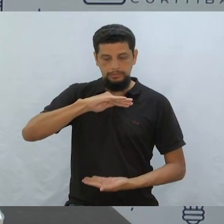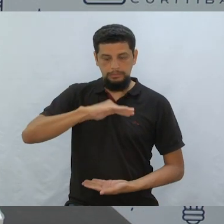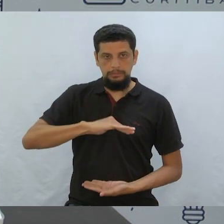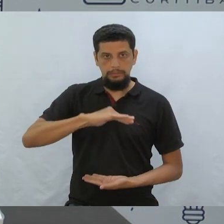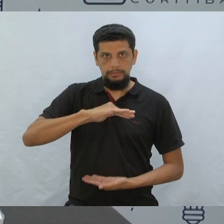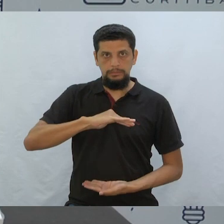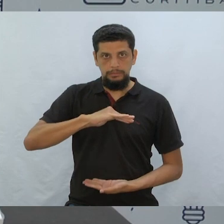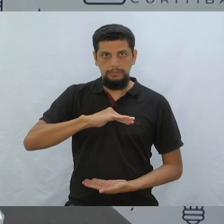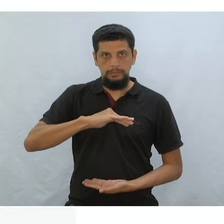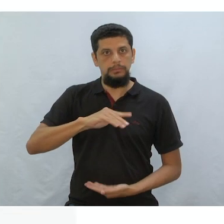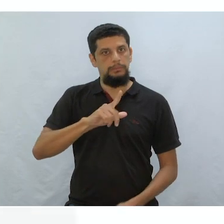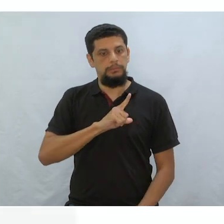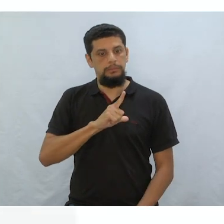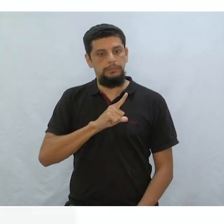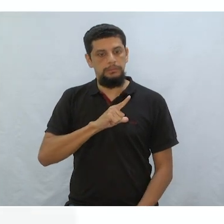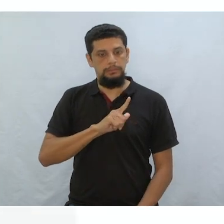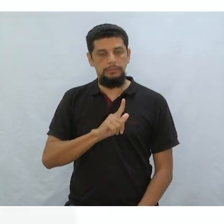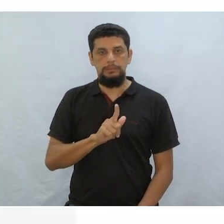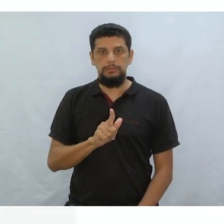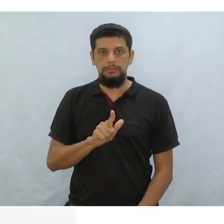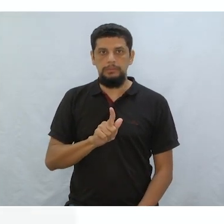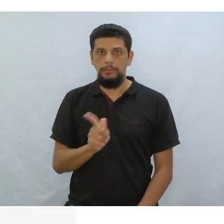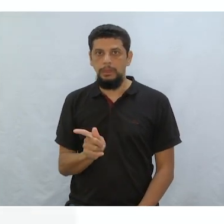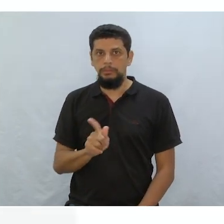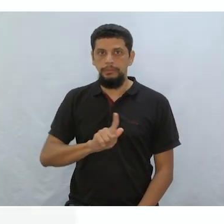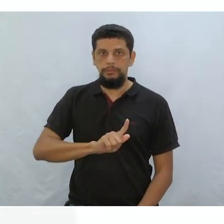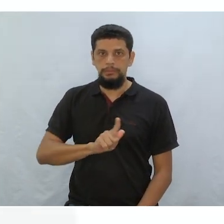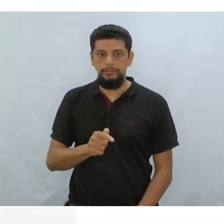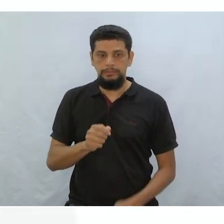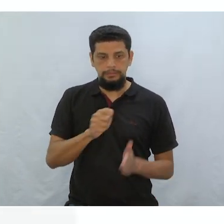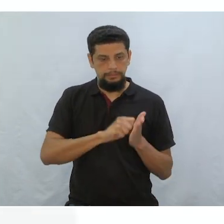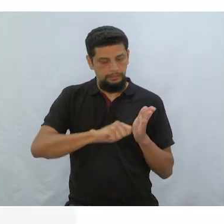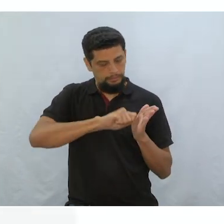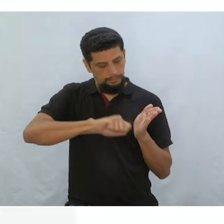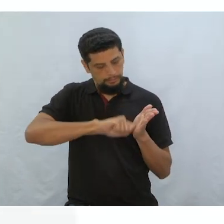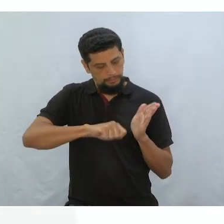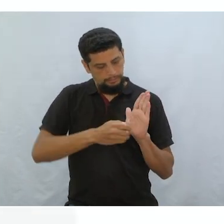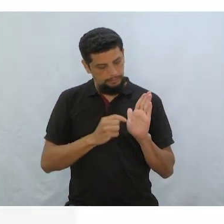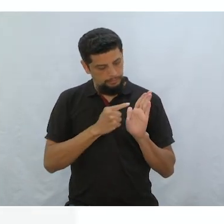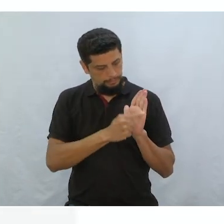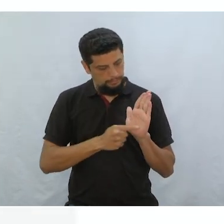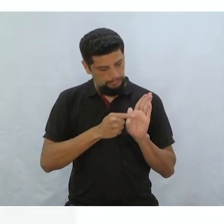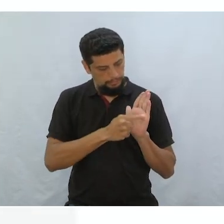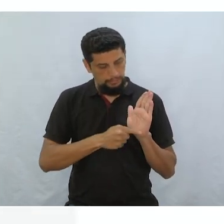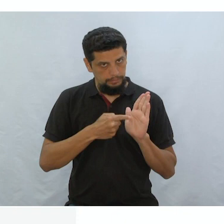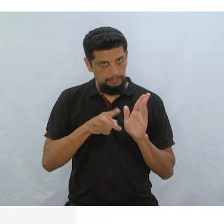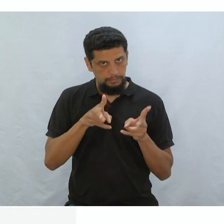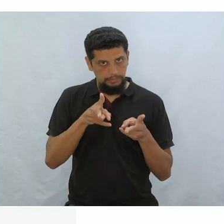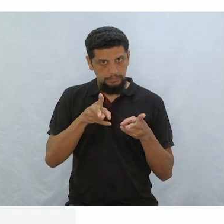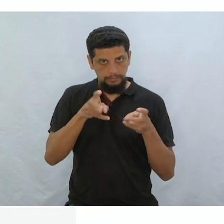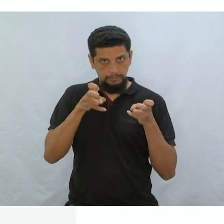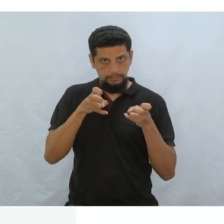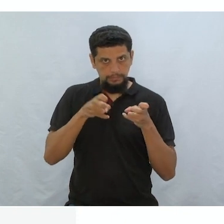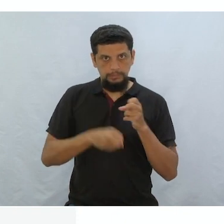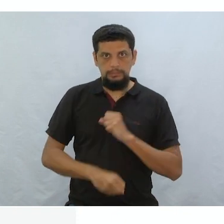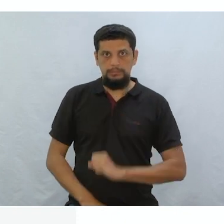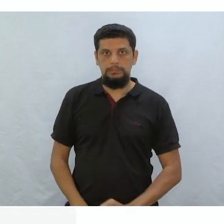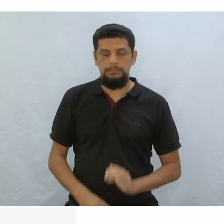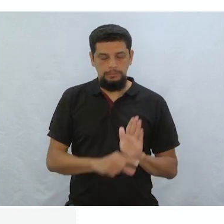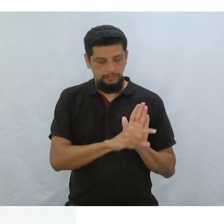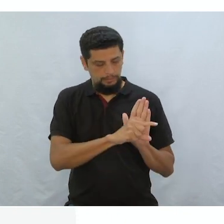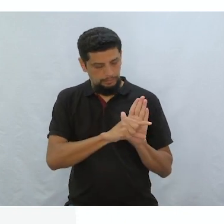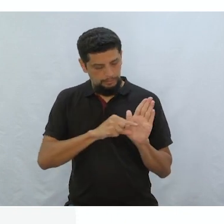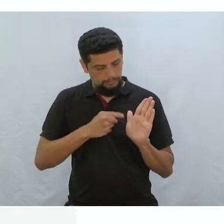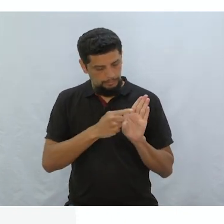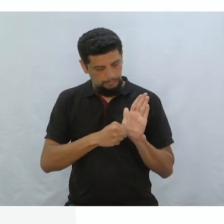recipiente, temos uma medida que vem escrita lá no rótulo. Observem lá, ó. No rótulo